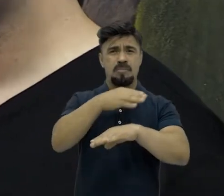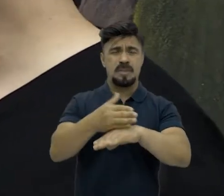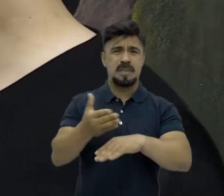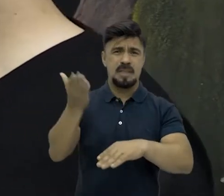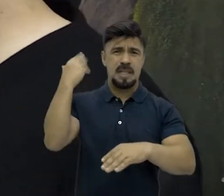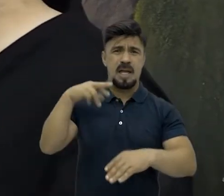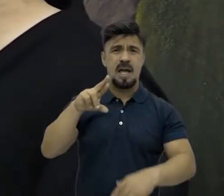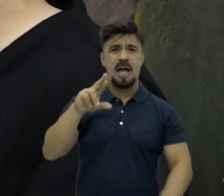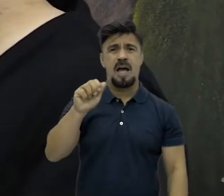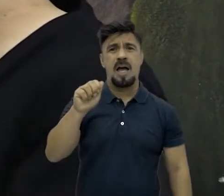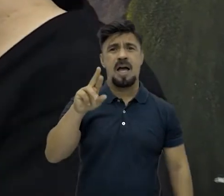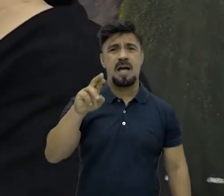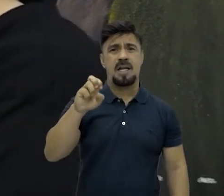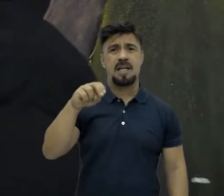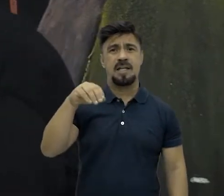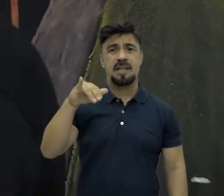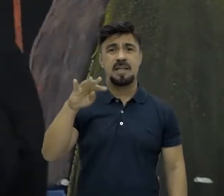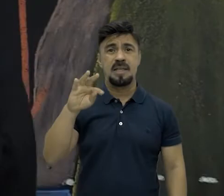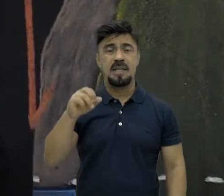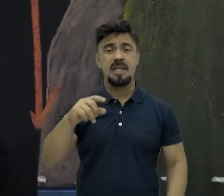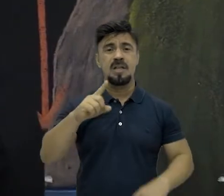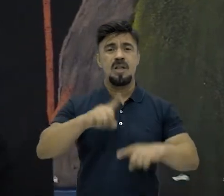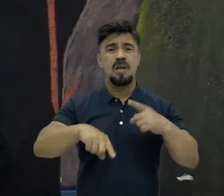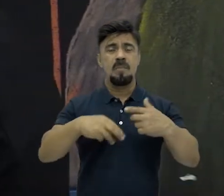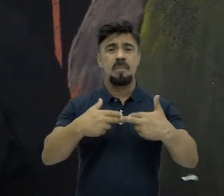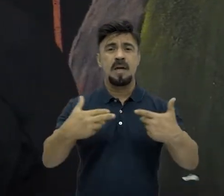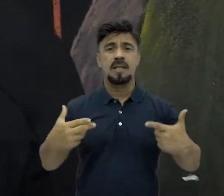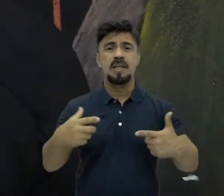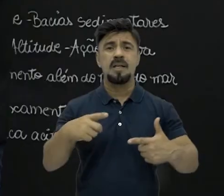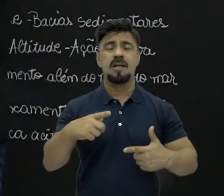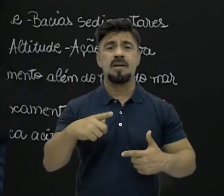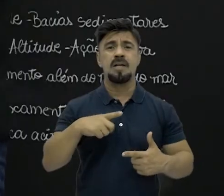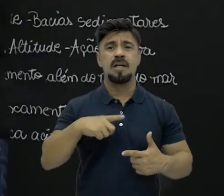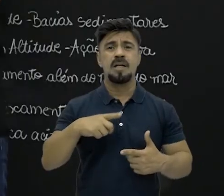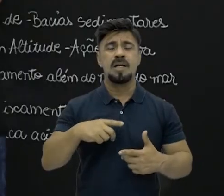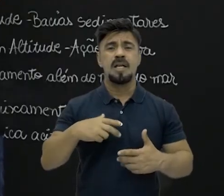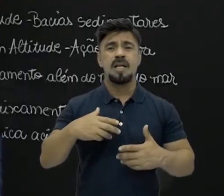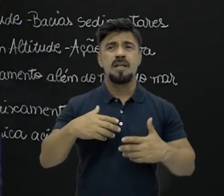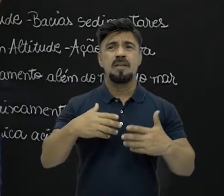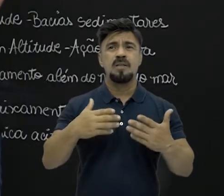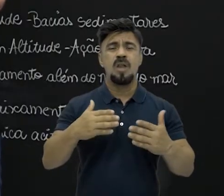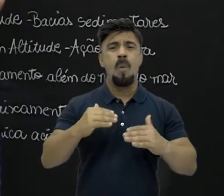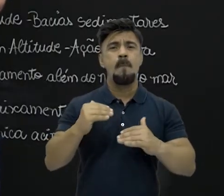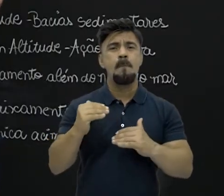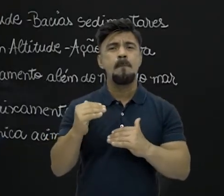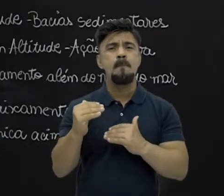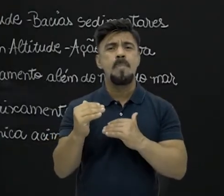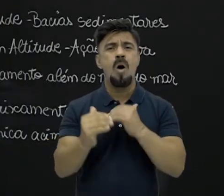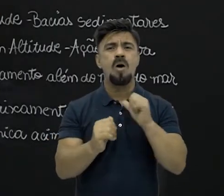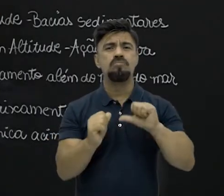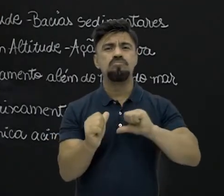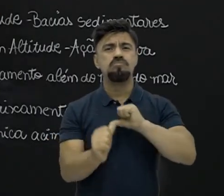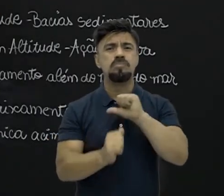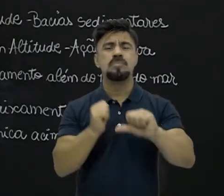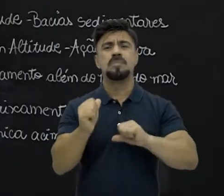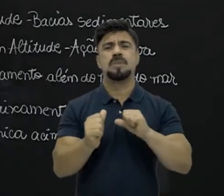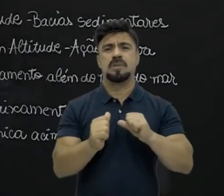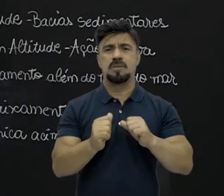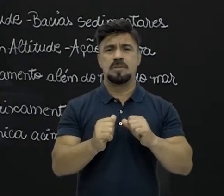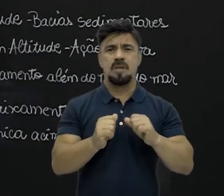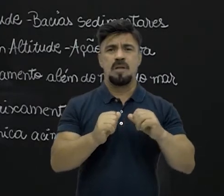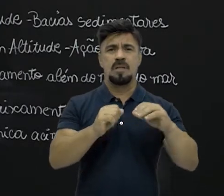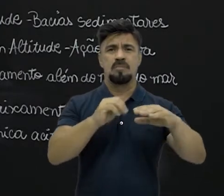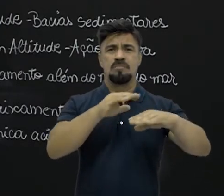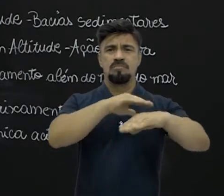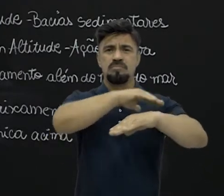Então, esse material que acabou sofrendo aí um processo de litificação,